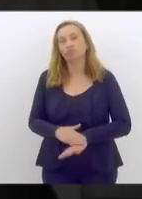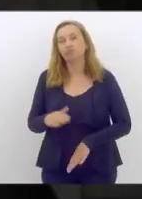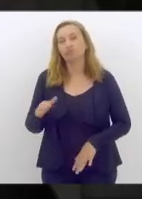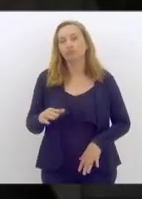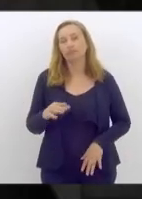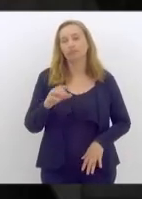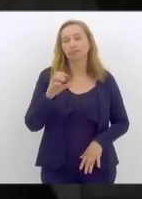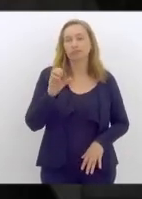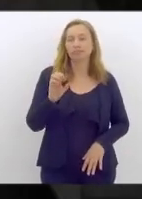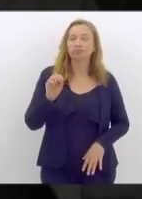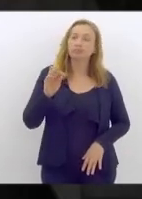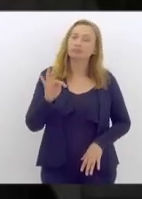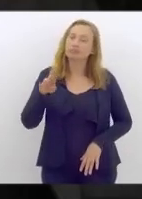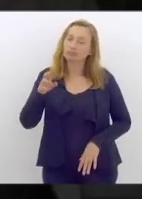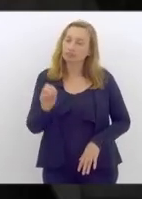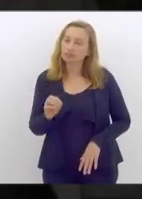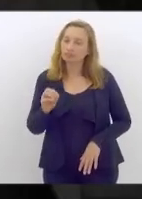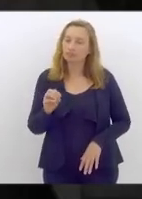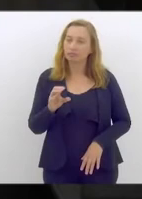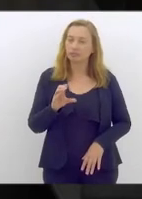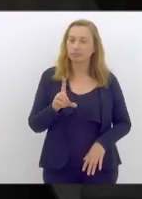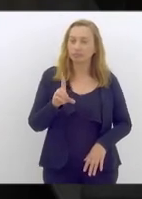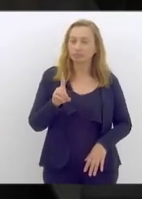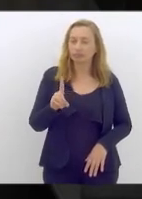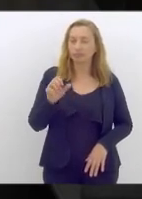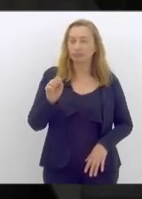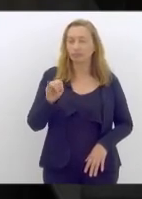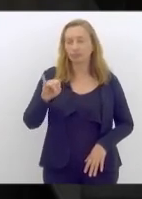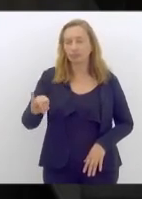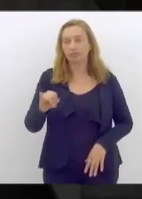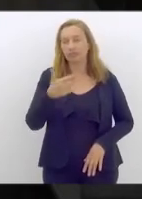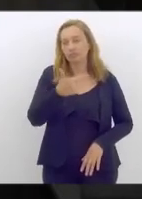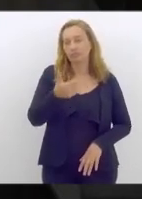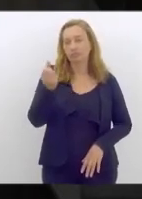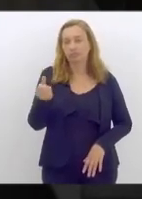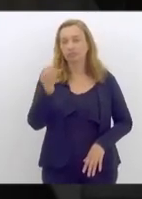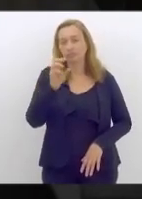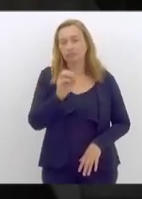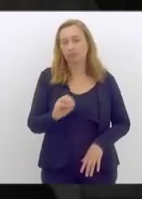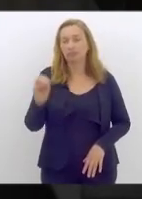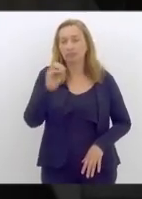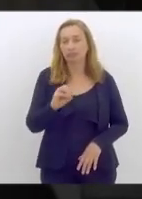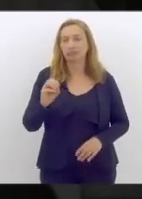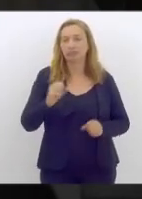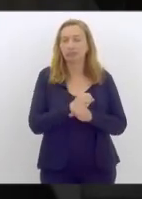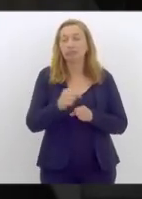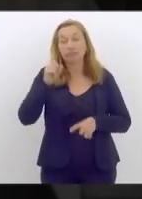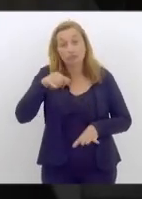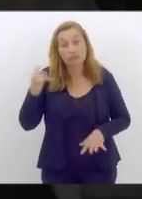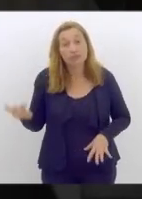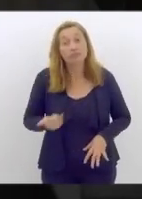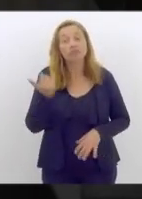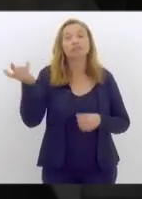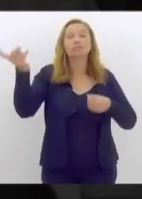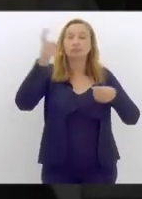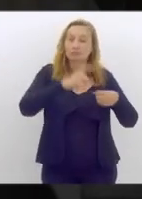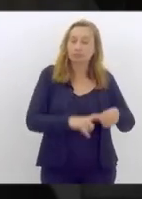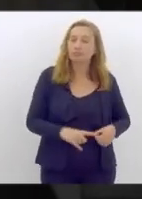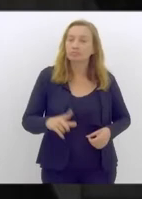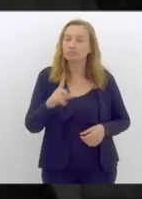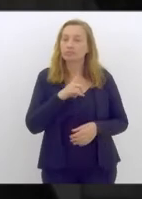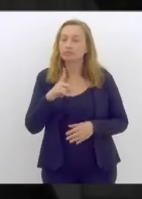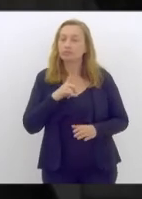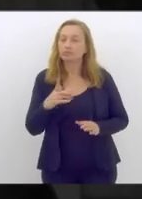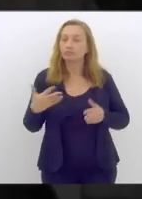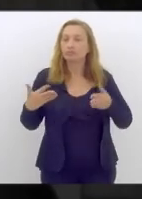centenário de Darcy Ribeiro que celebra em 26 de outubro deste ano é muito importante que a gente volte a ter uma agenda